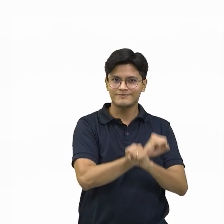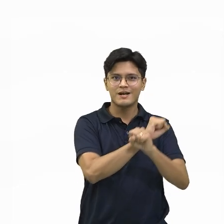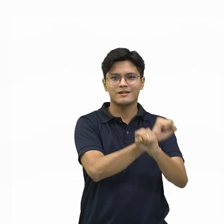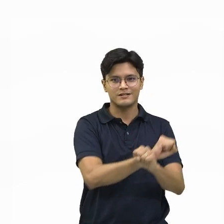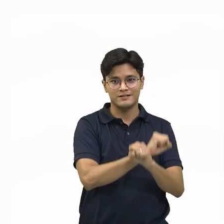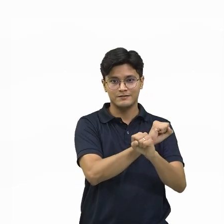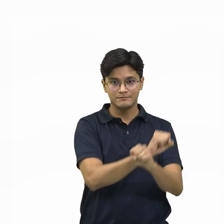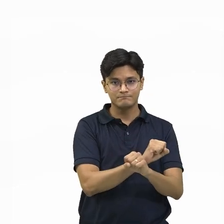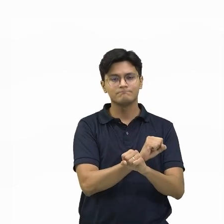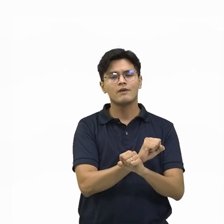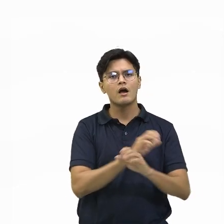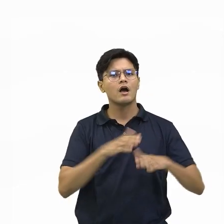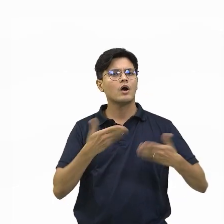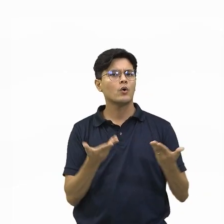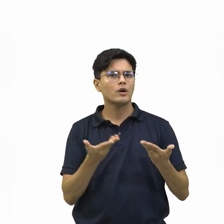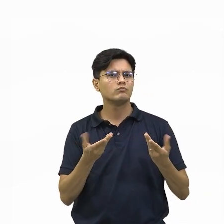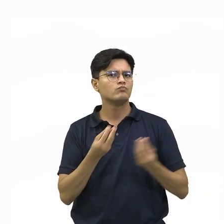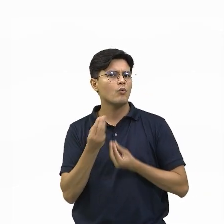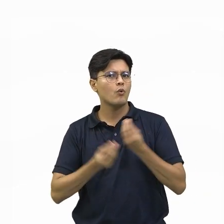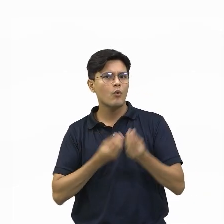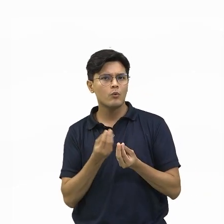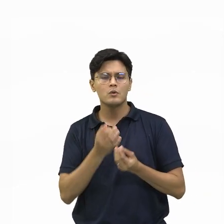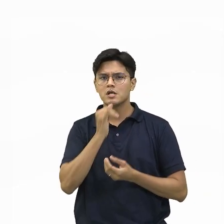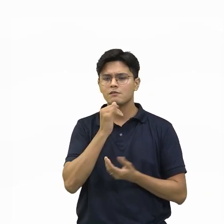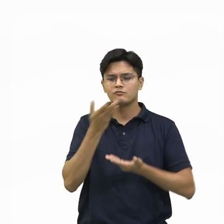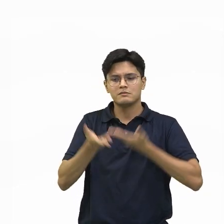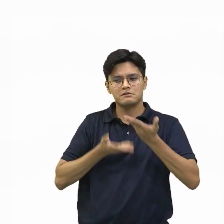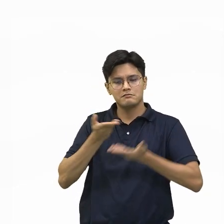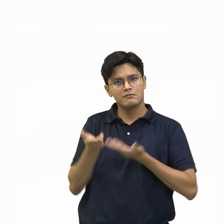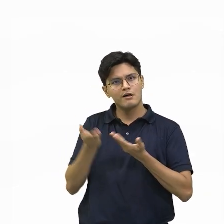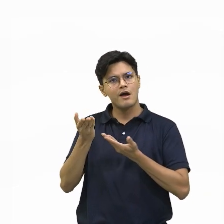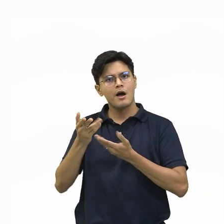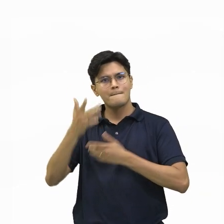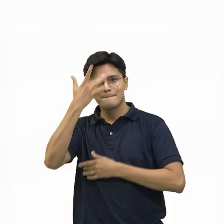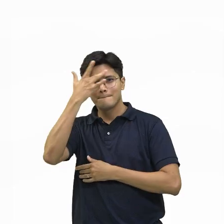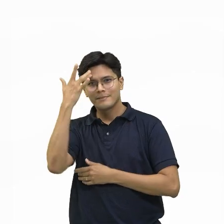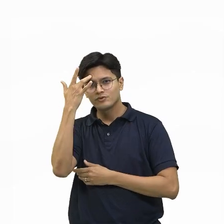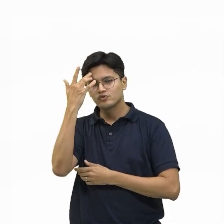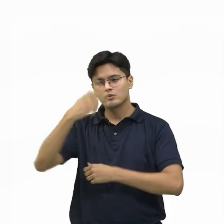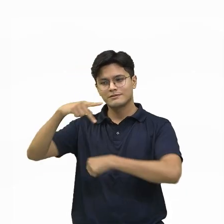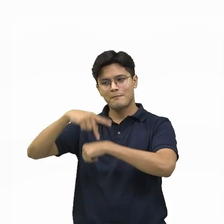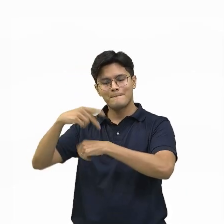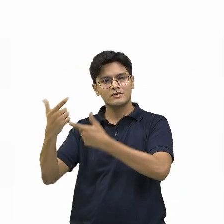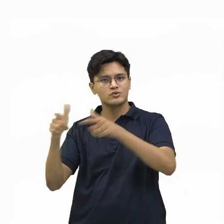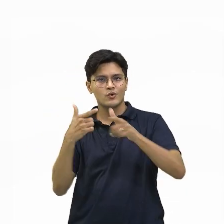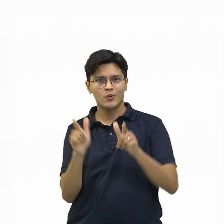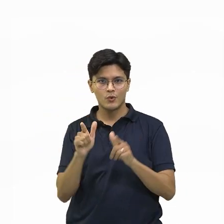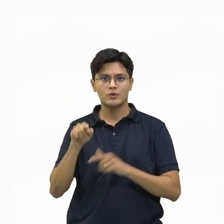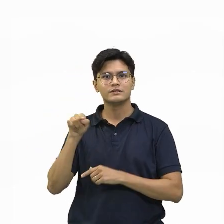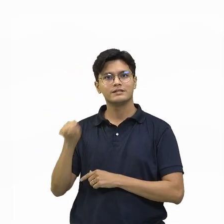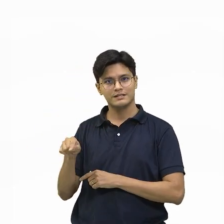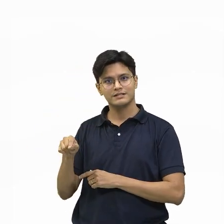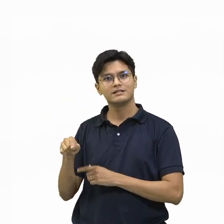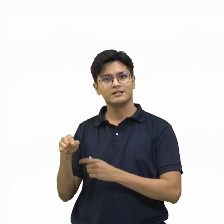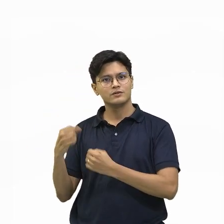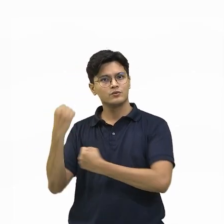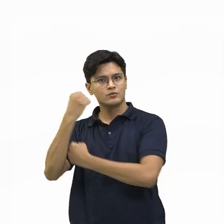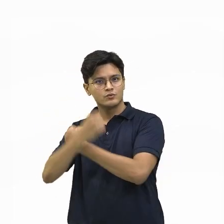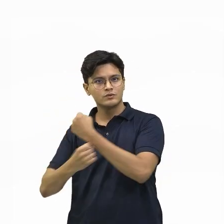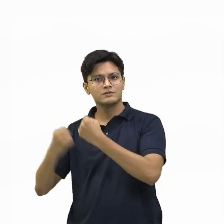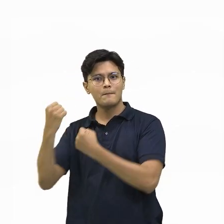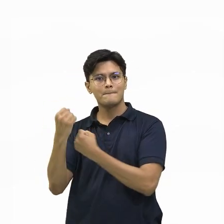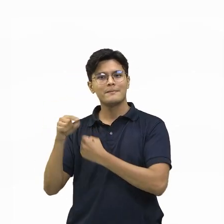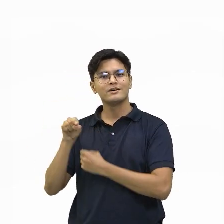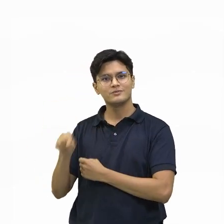de como lidar com os estrangeiros, Esparta estava conectada com a xenofobia, que